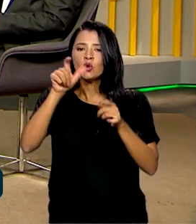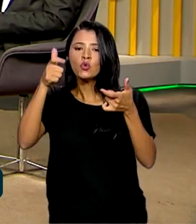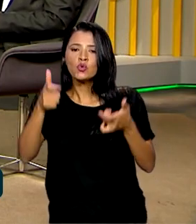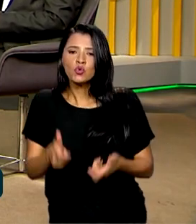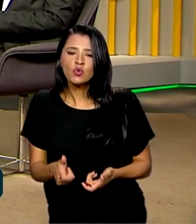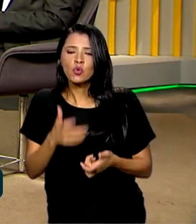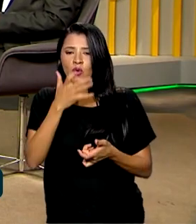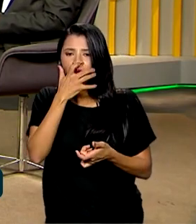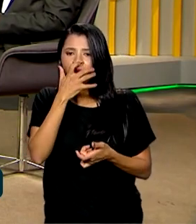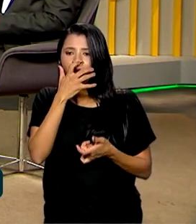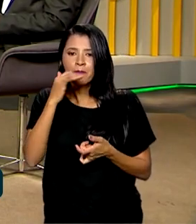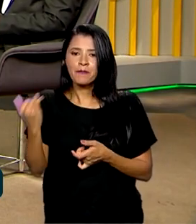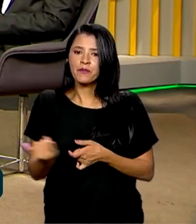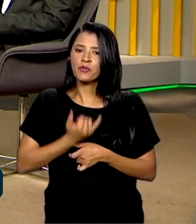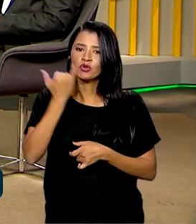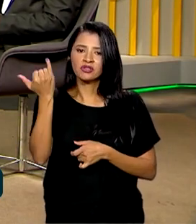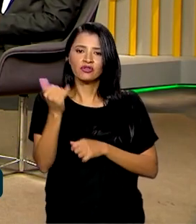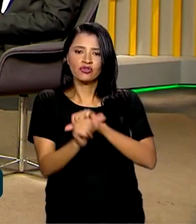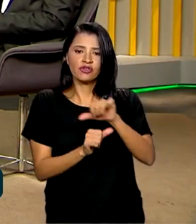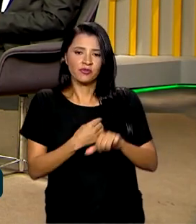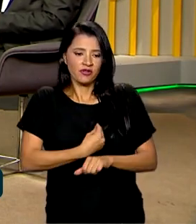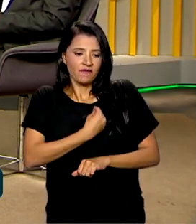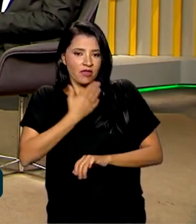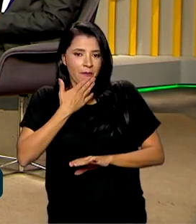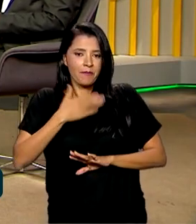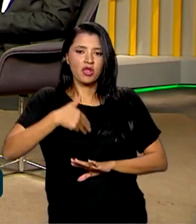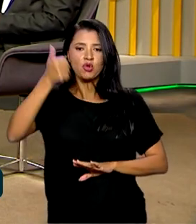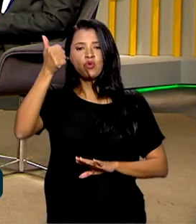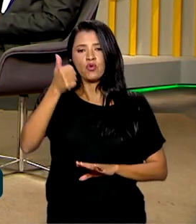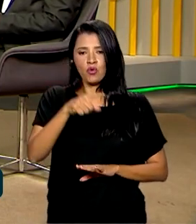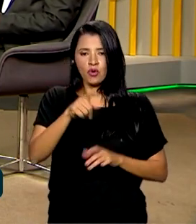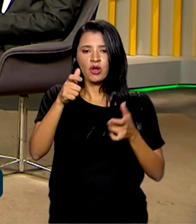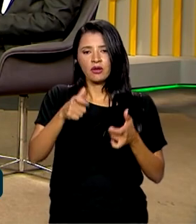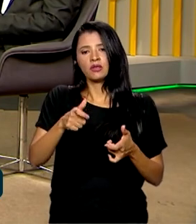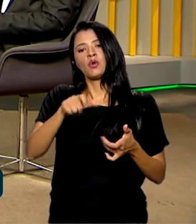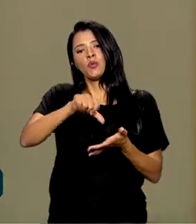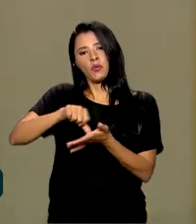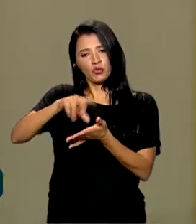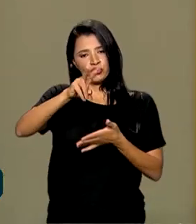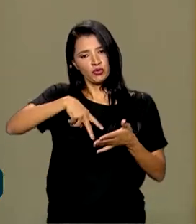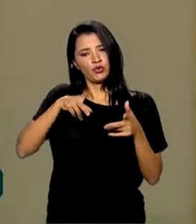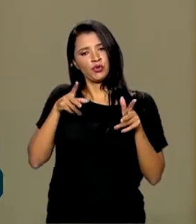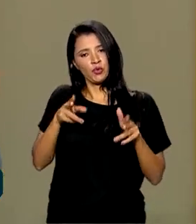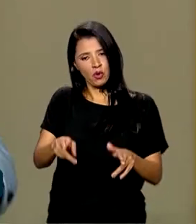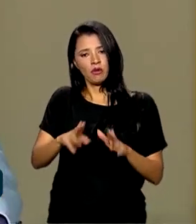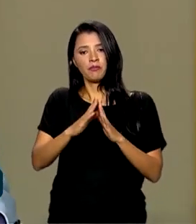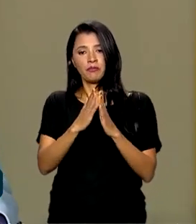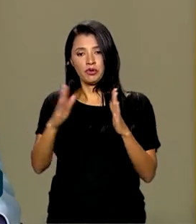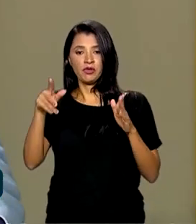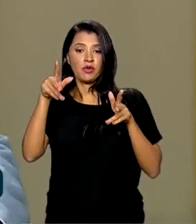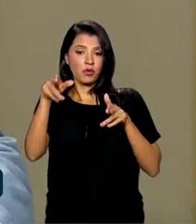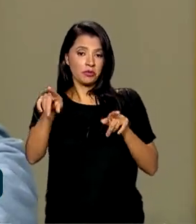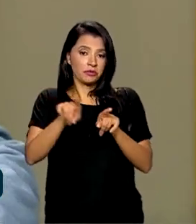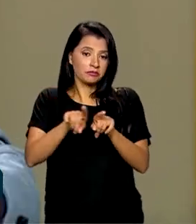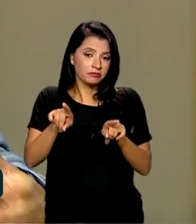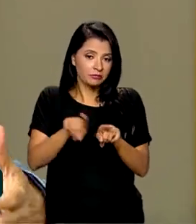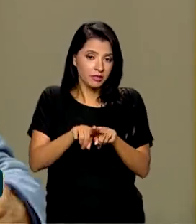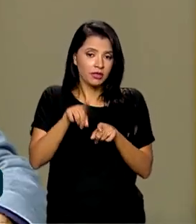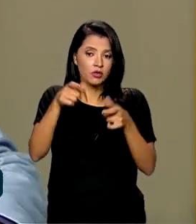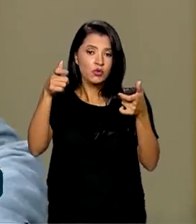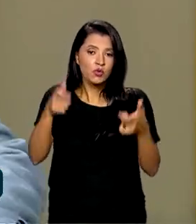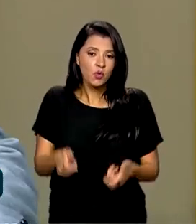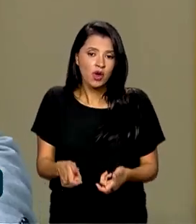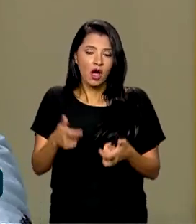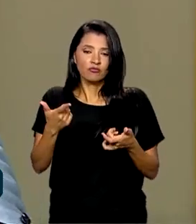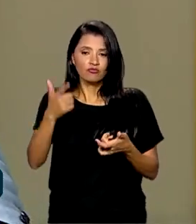socialmente ali e transformam vidas e realidade. Um ponto de leitura é isso. E a biblioteca também é esse ponto vital de um corpo